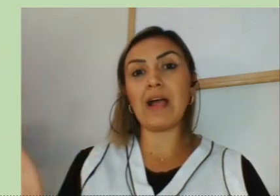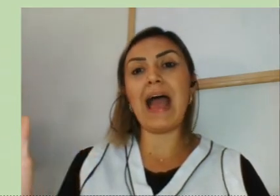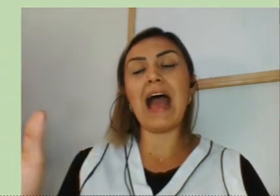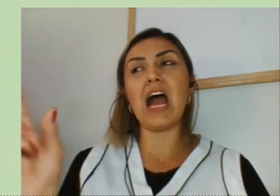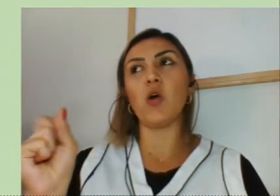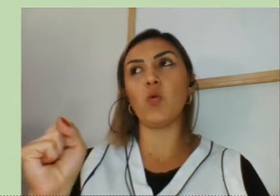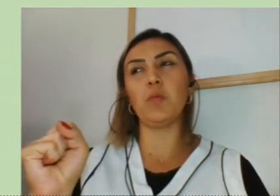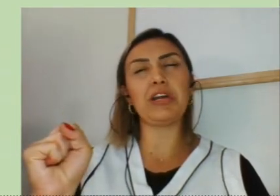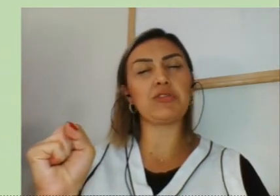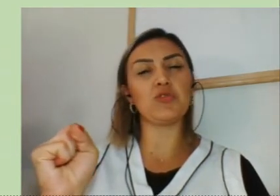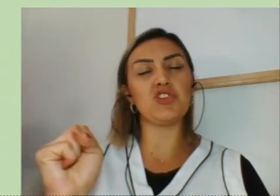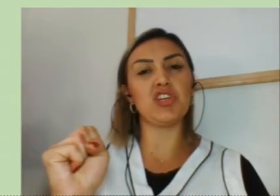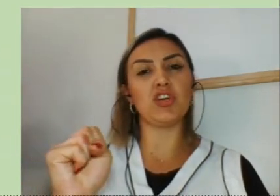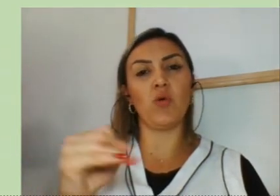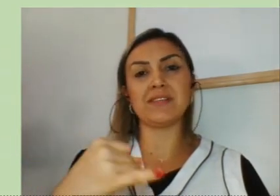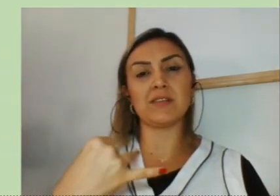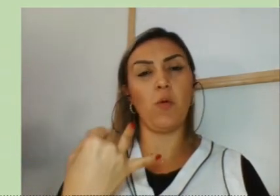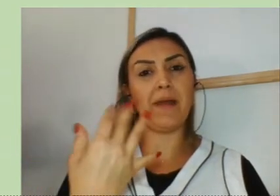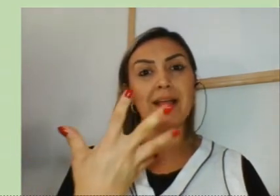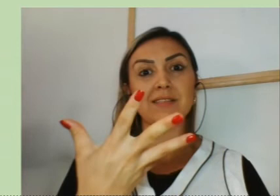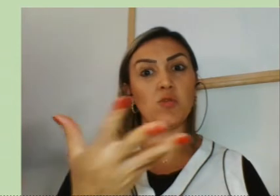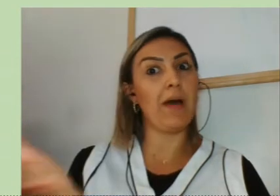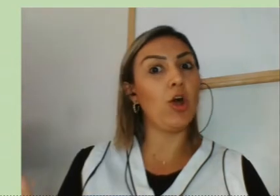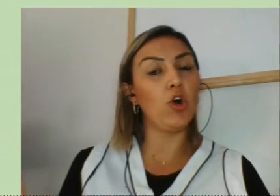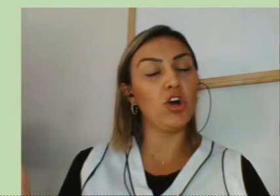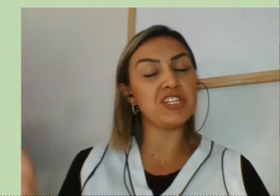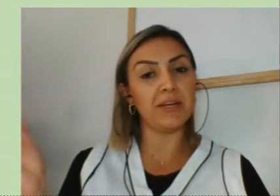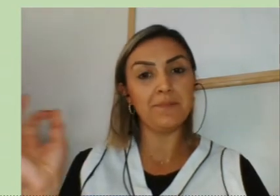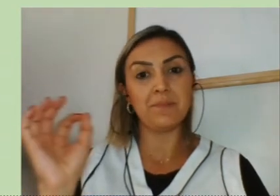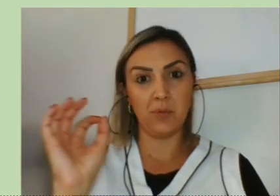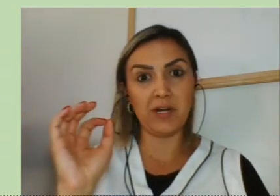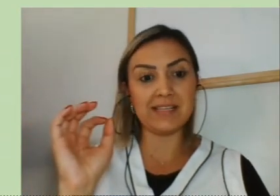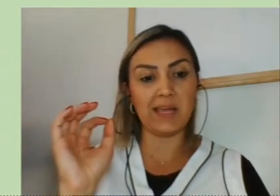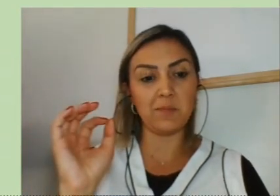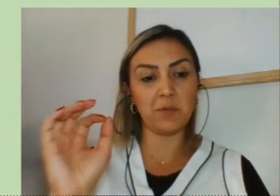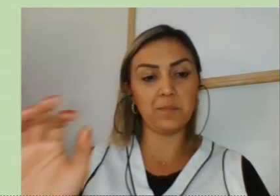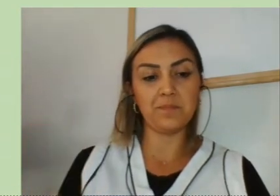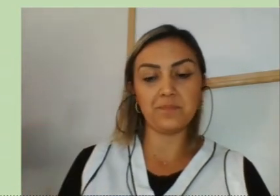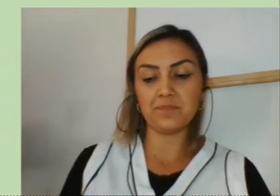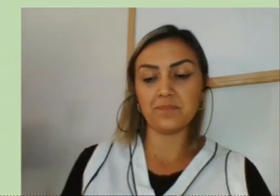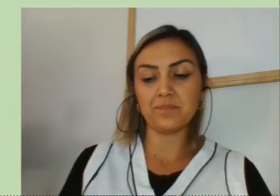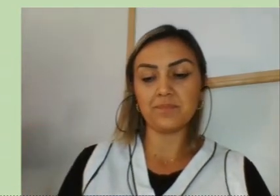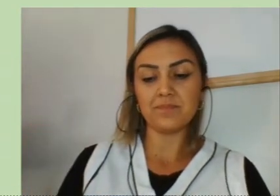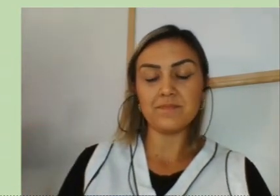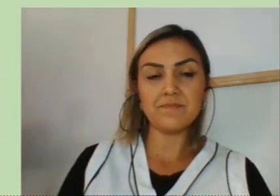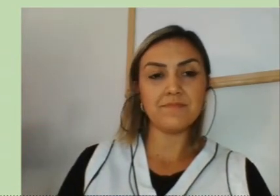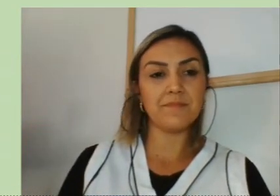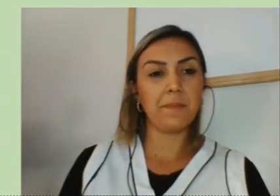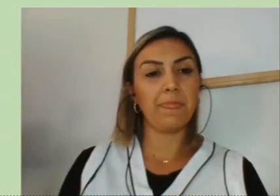de um carro, um boleto de coisas compradas numa loja, por exemplo.